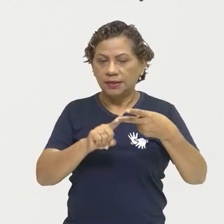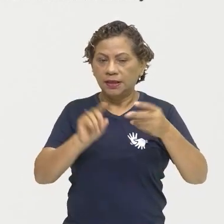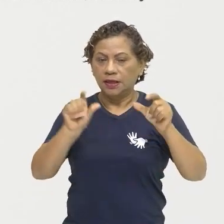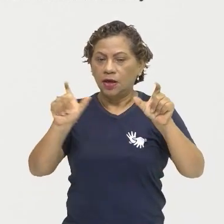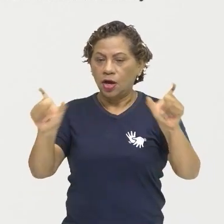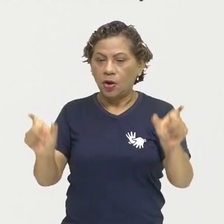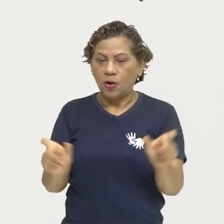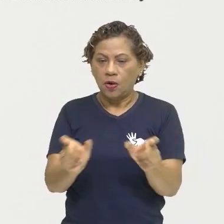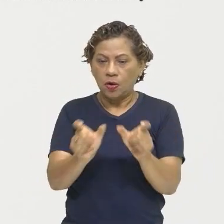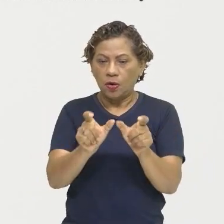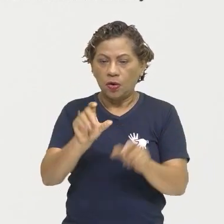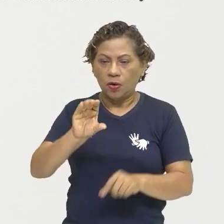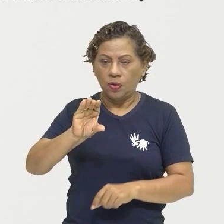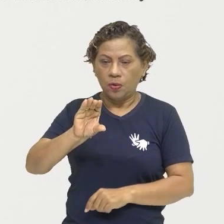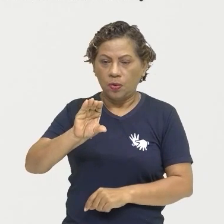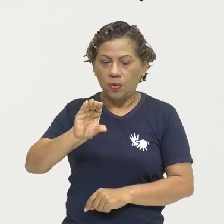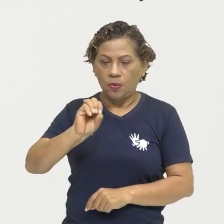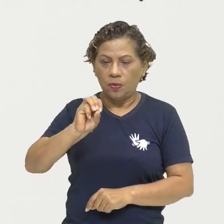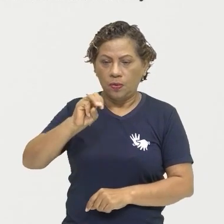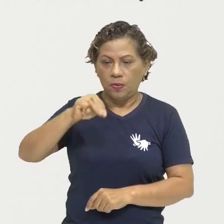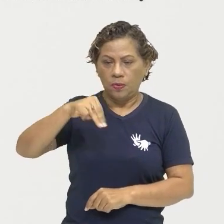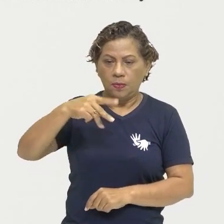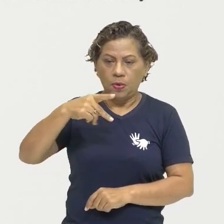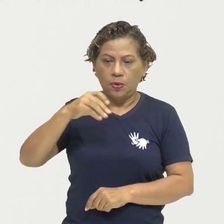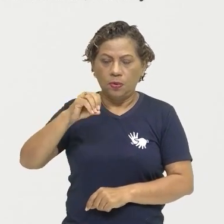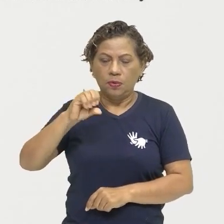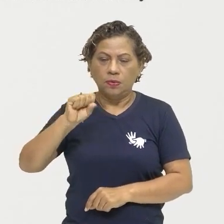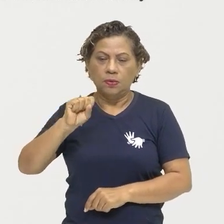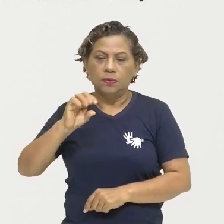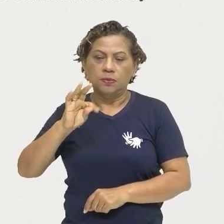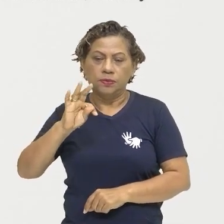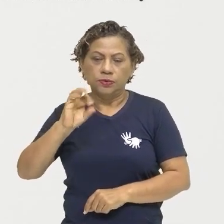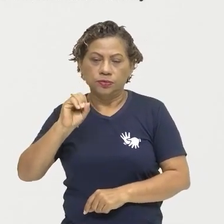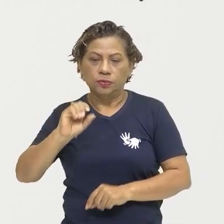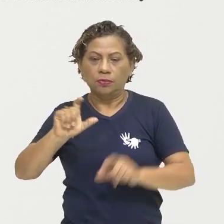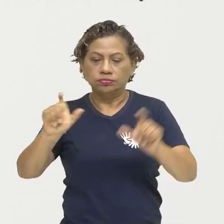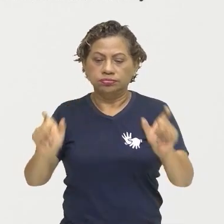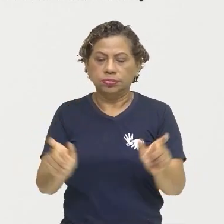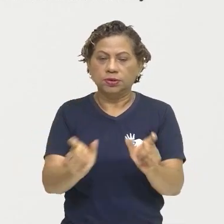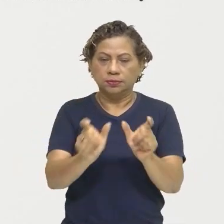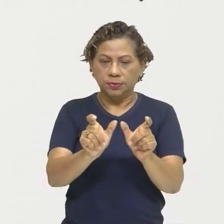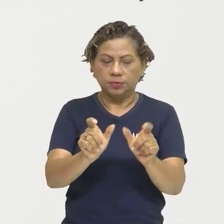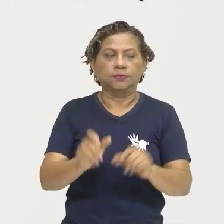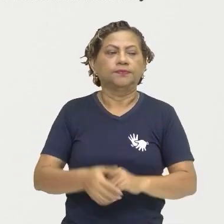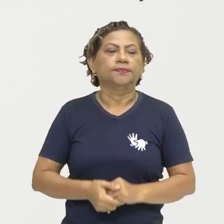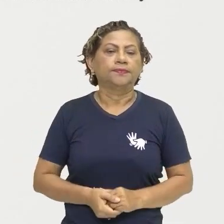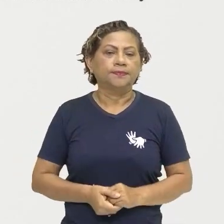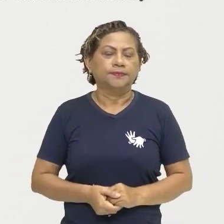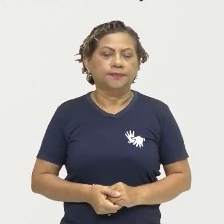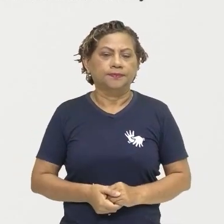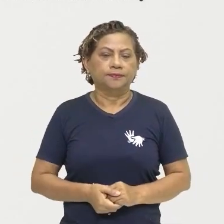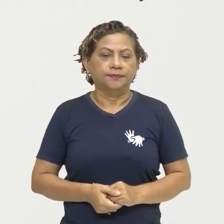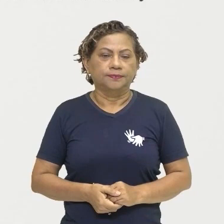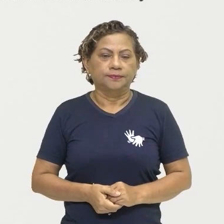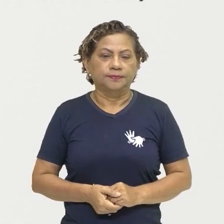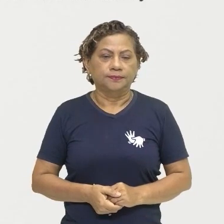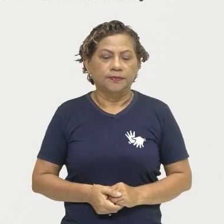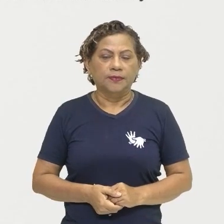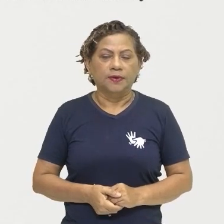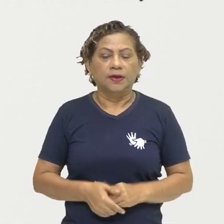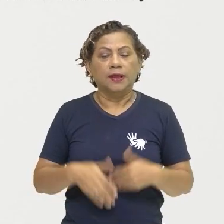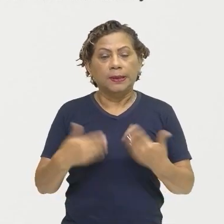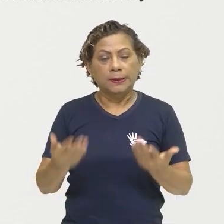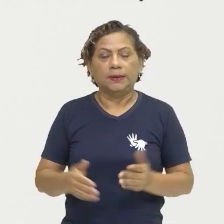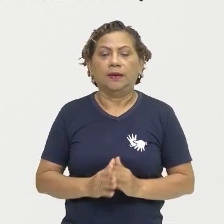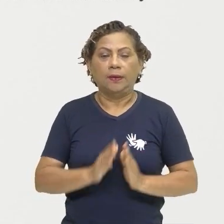língua portuguesa dois tipos de períodos. E o que ele é? O período é um enunciado, vamos lembrar disso. O